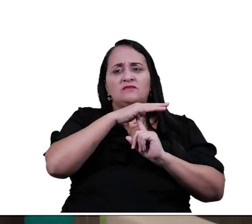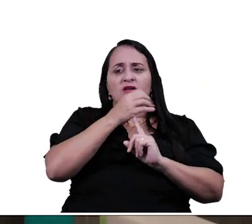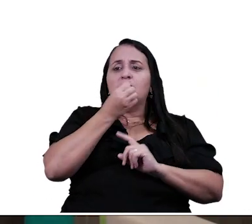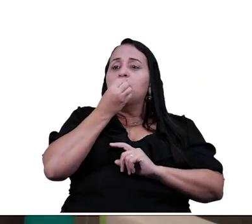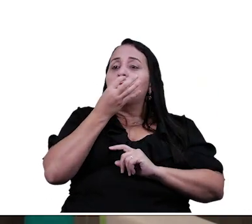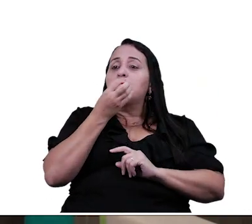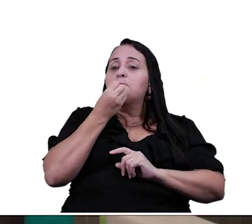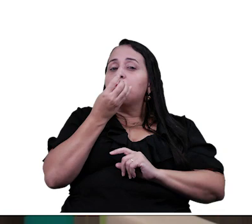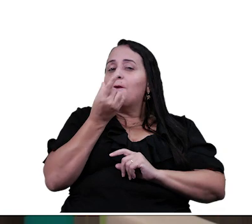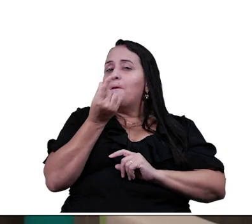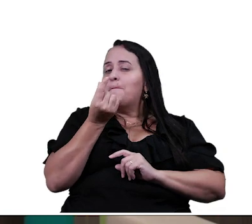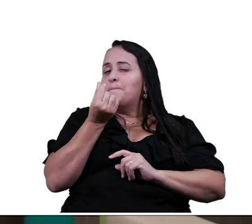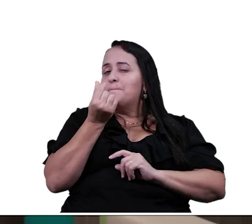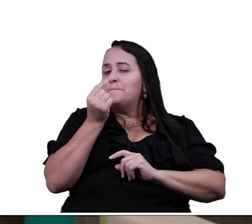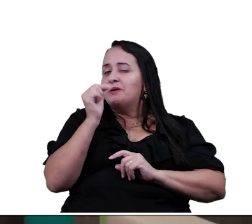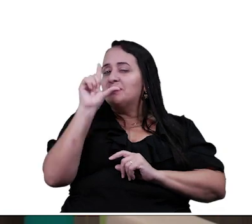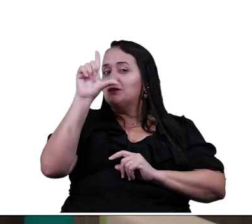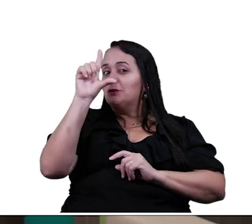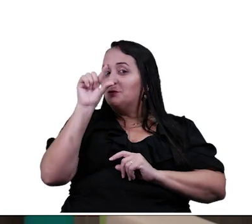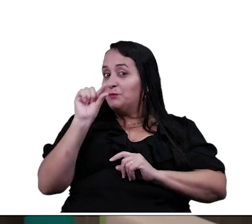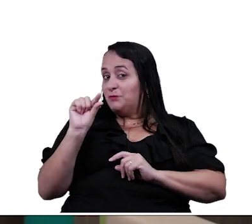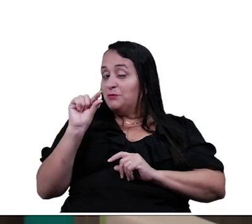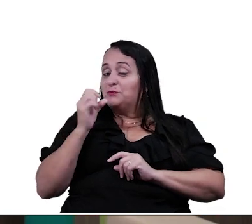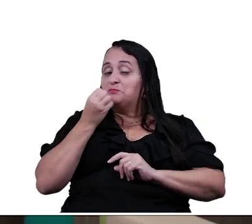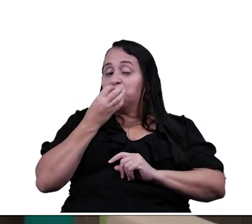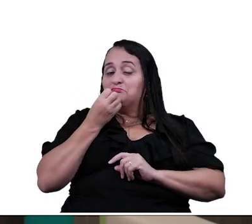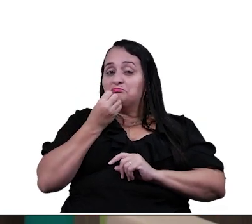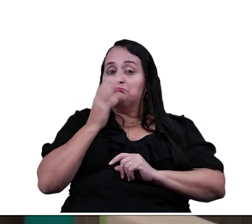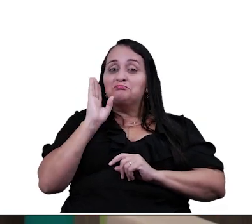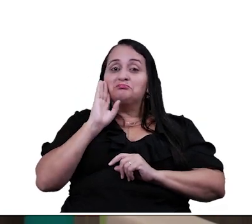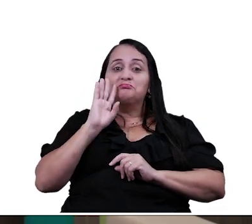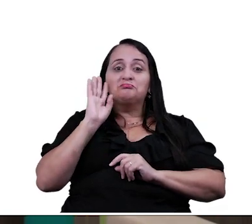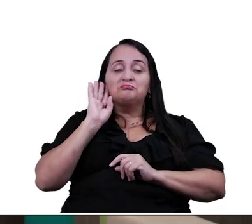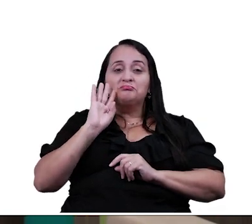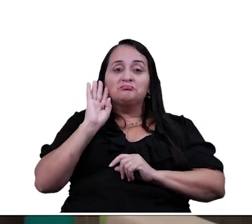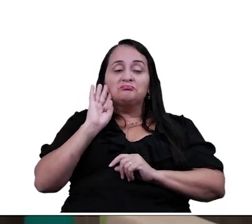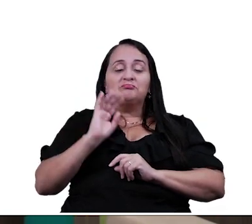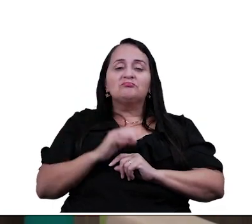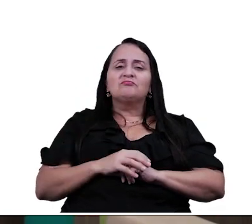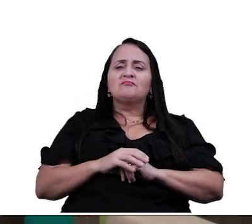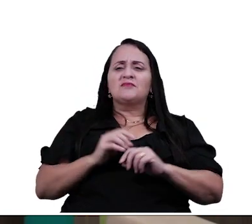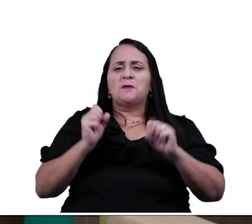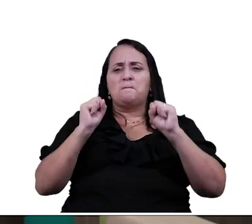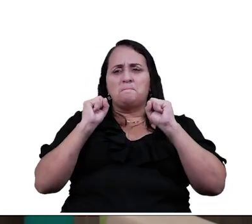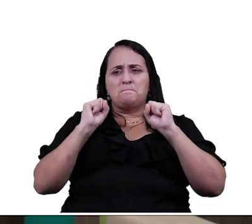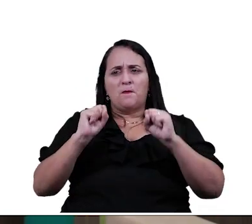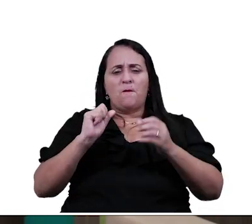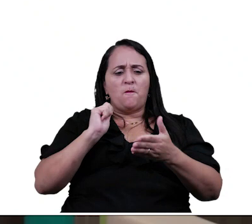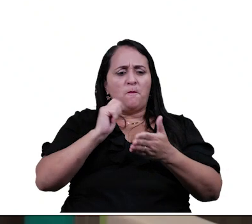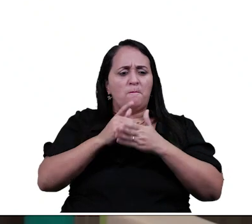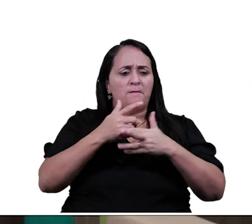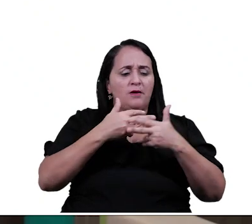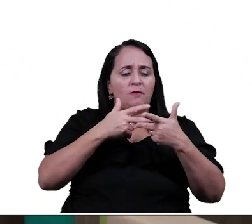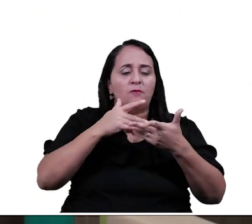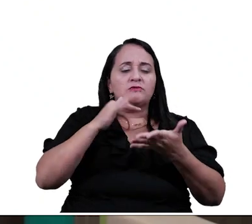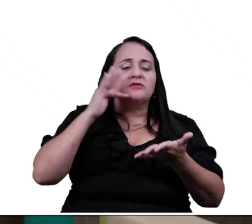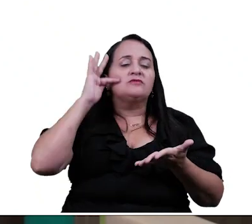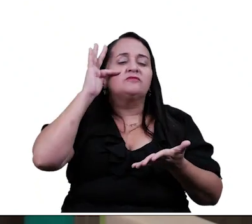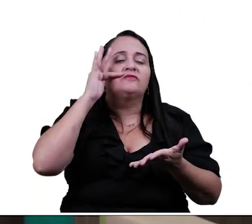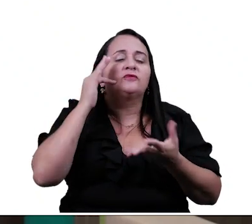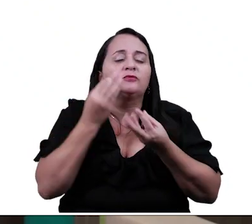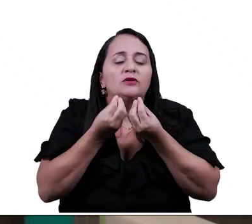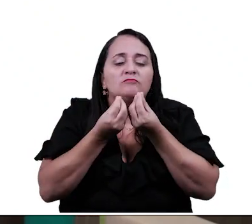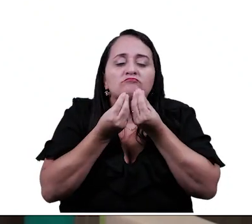com um precinho bacana, hein? E o bom da feira é que dá para a gente comprar muita coisa fresca,